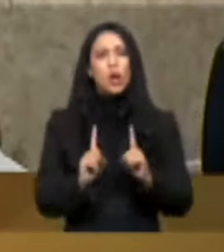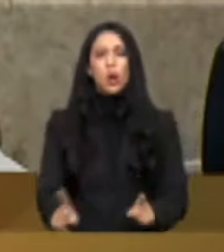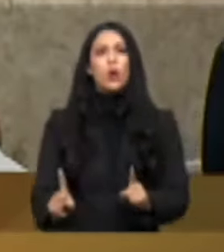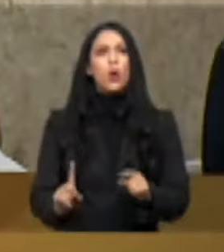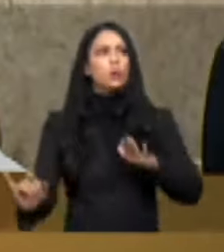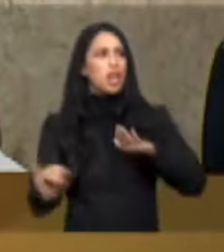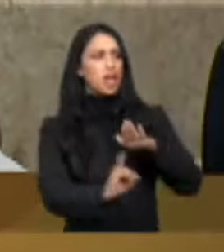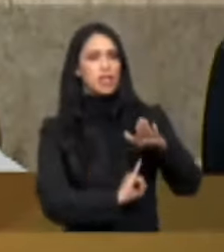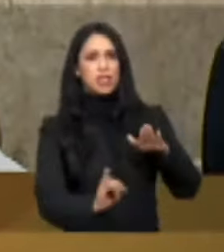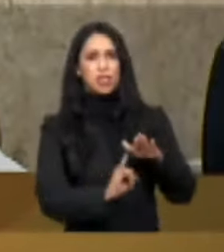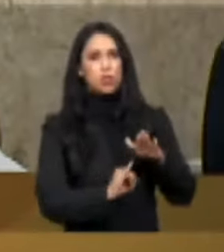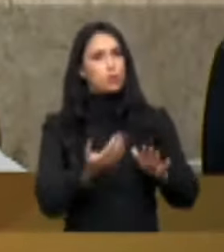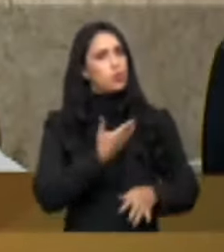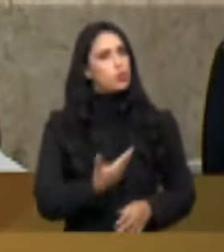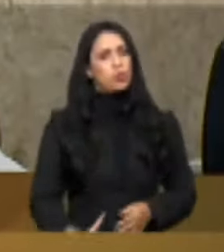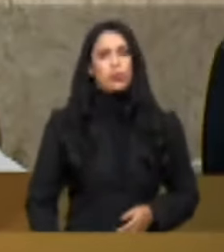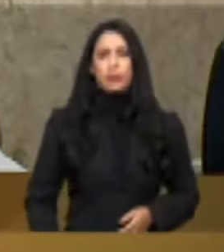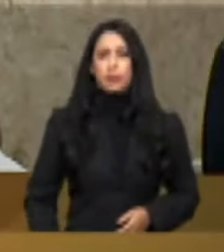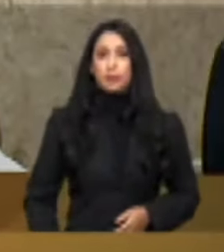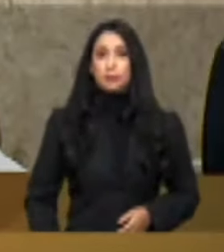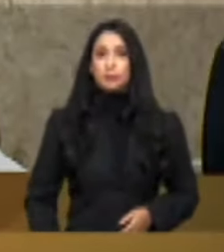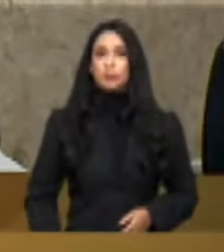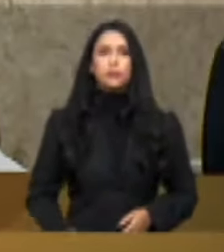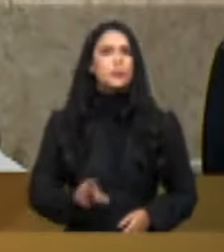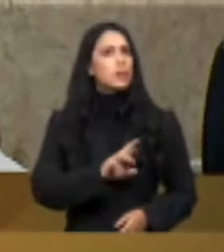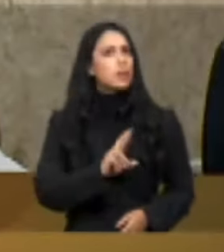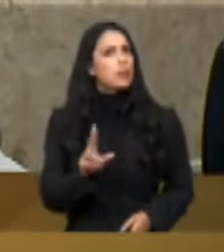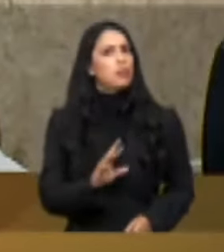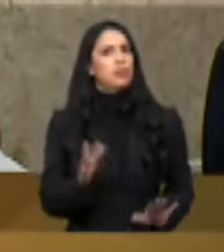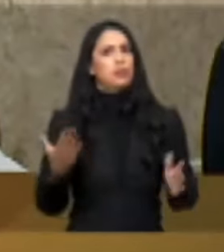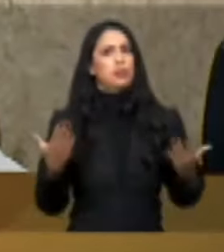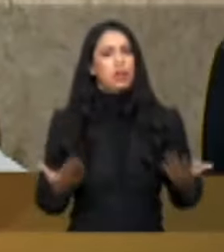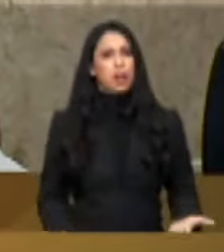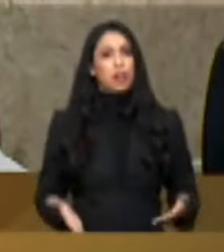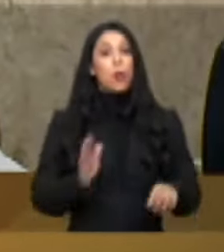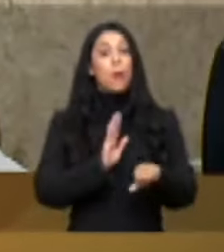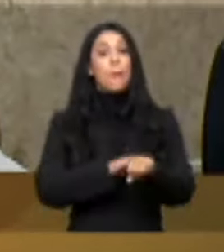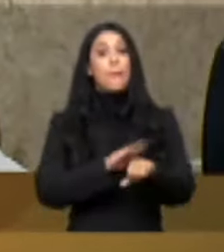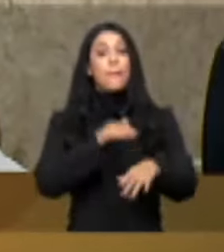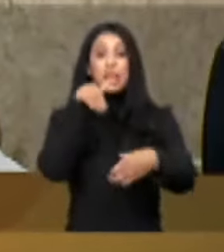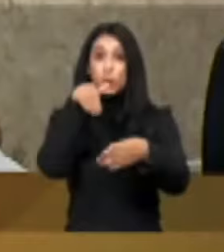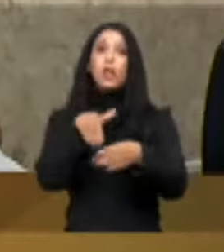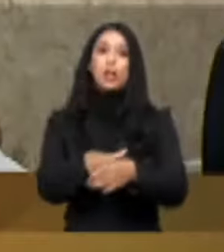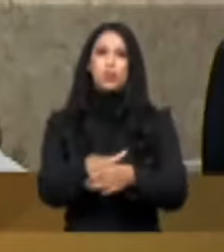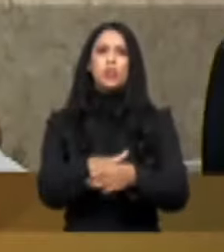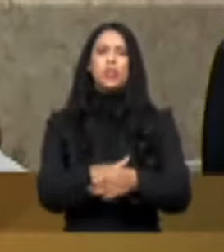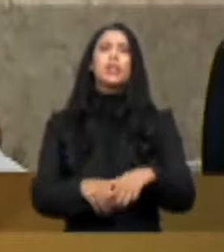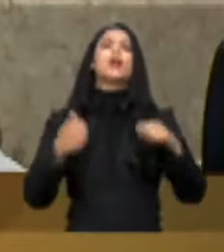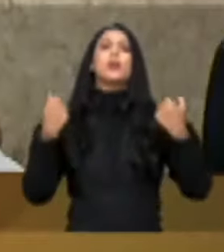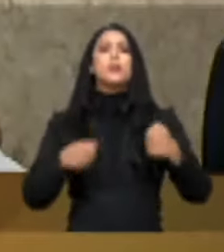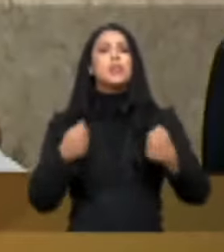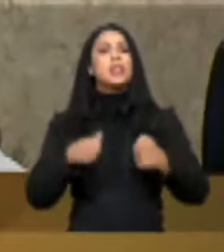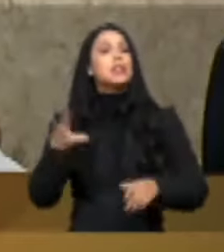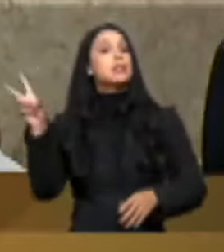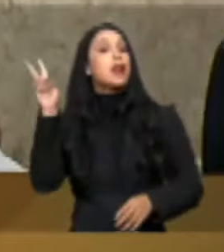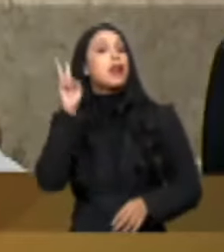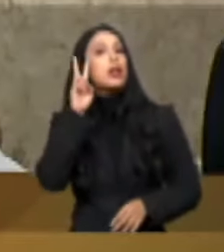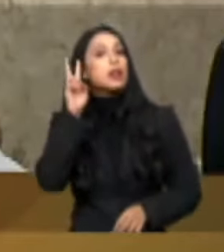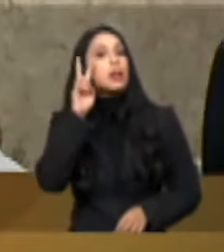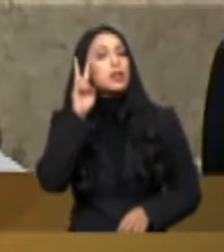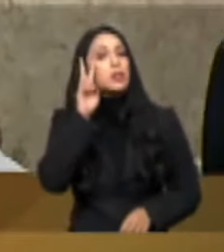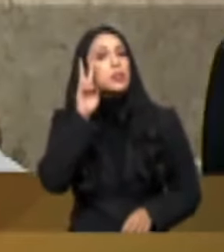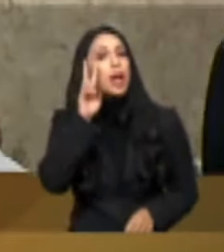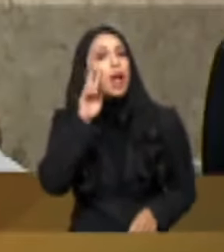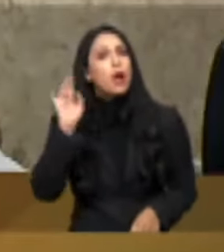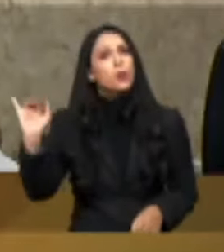as instituições públicas. Ao contrário, o período eleitoral deve nos servir de lembrança